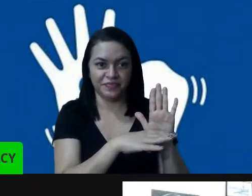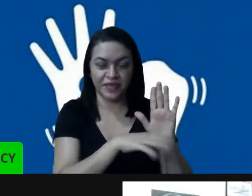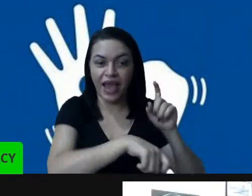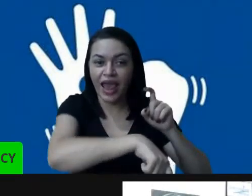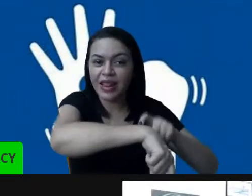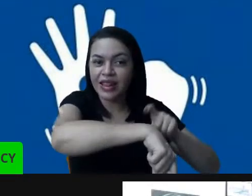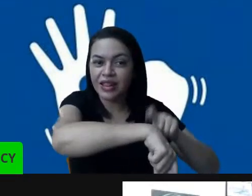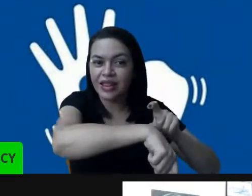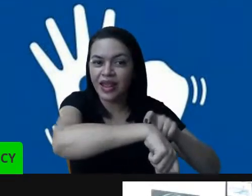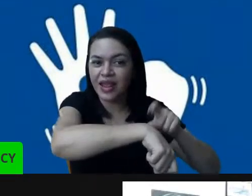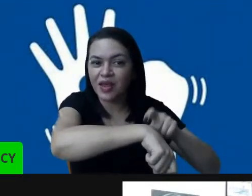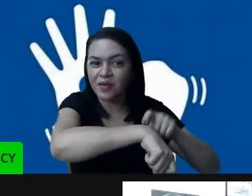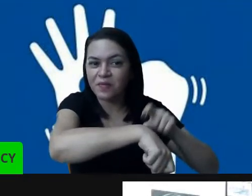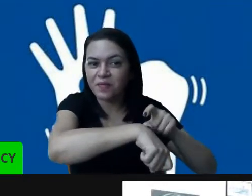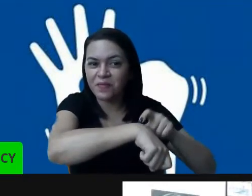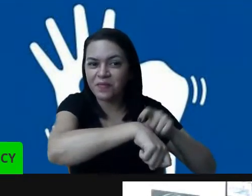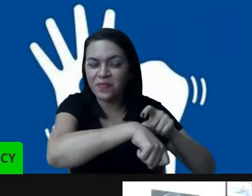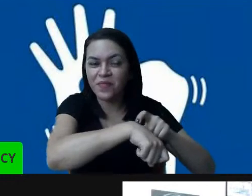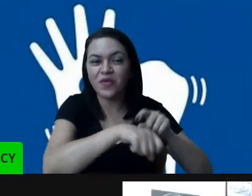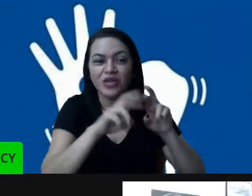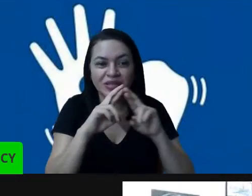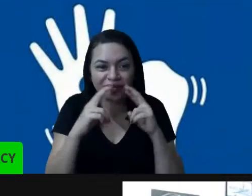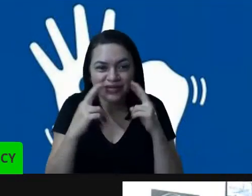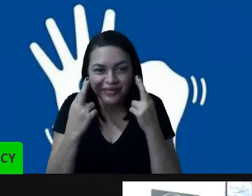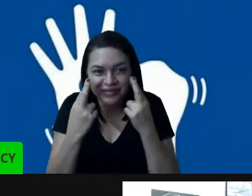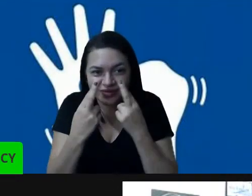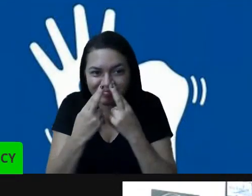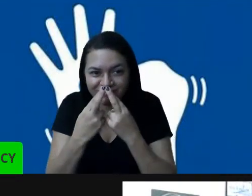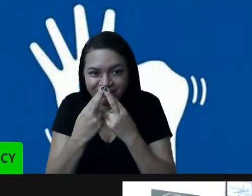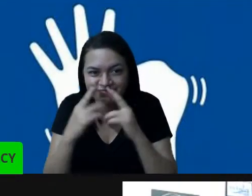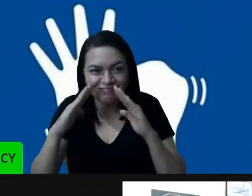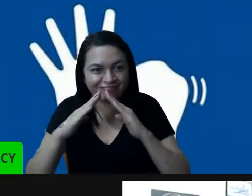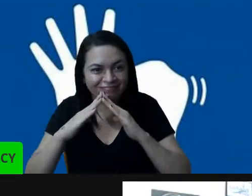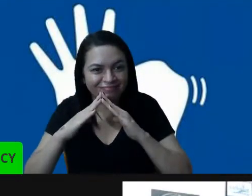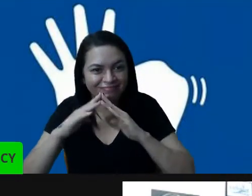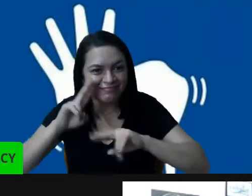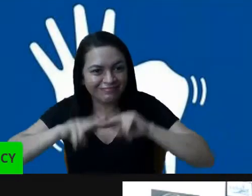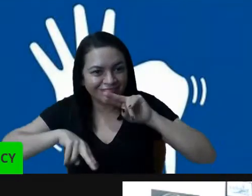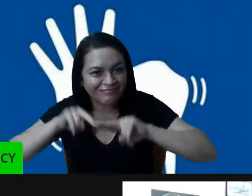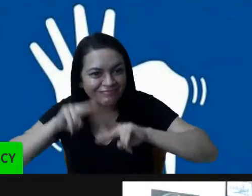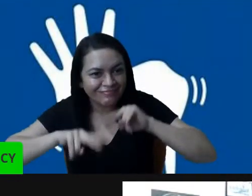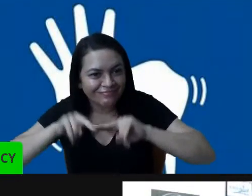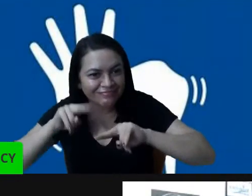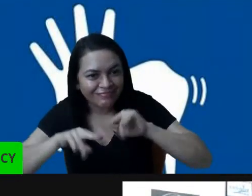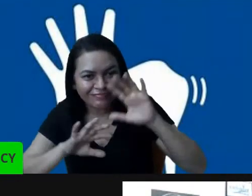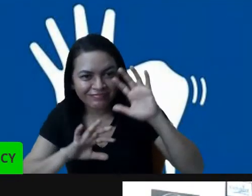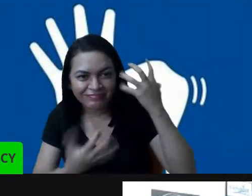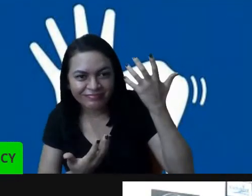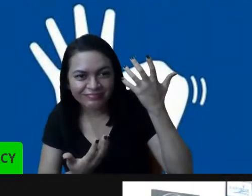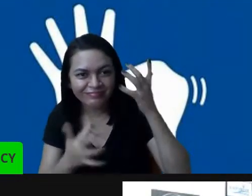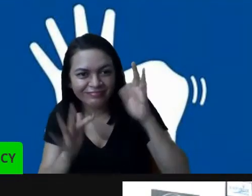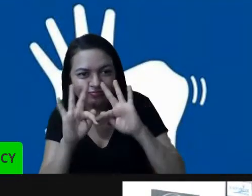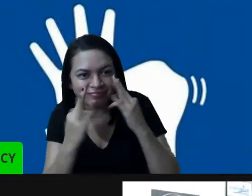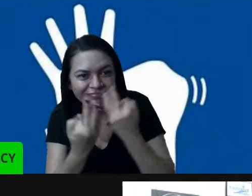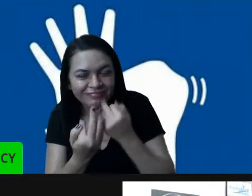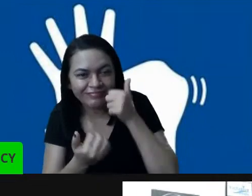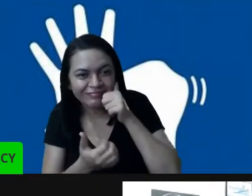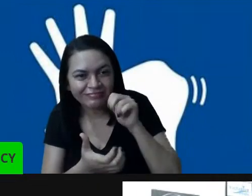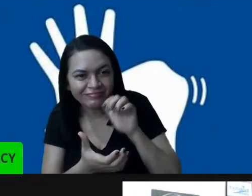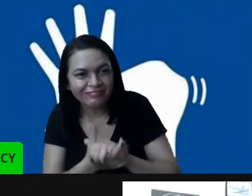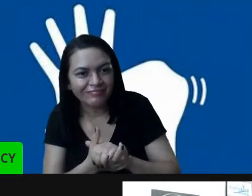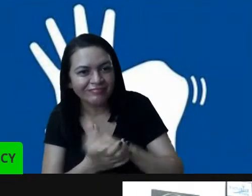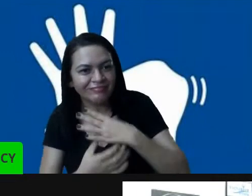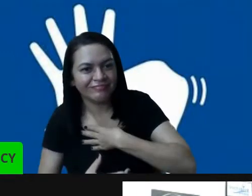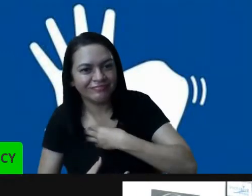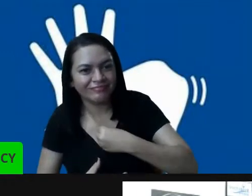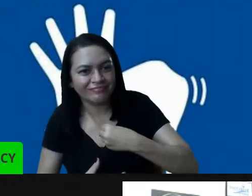casa, e que você possa aí fazer alguma sua festinha com sua família, com sua esposa, com seus filhos, dentro de casa mesmo, e